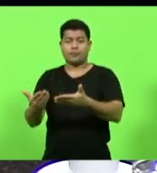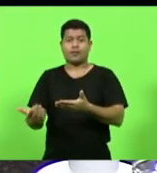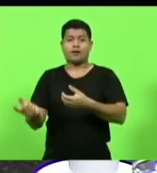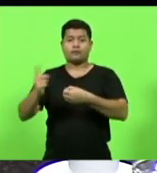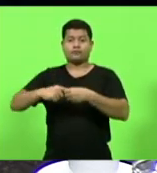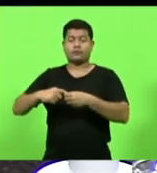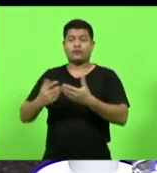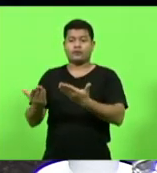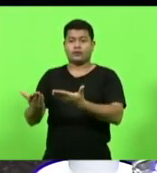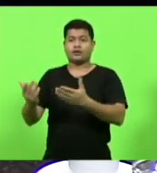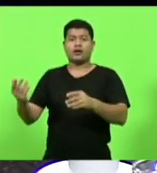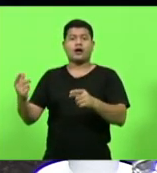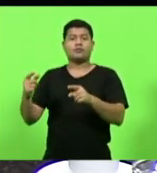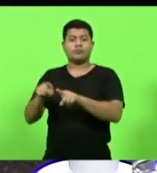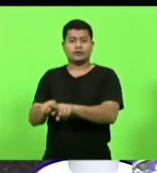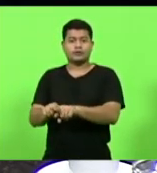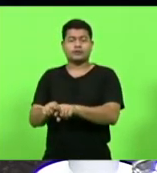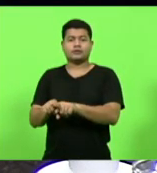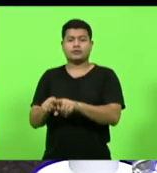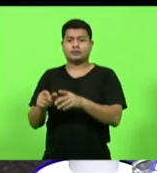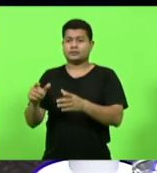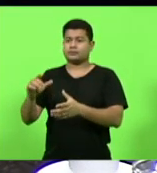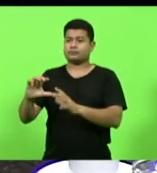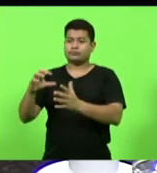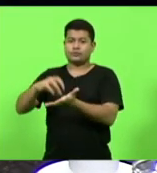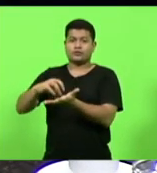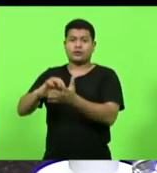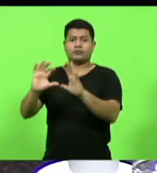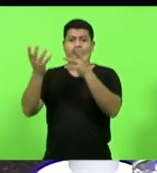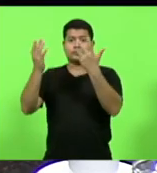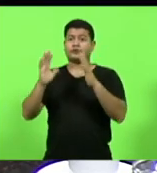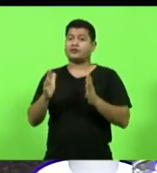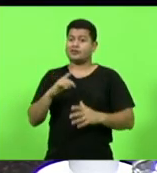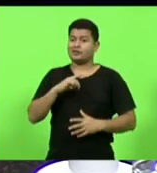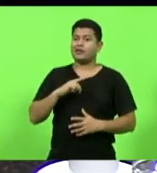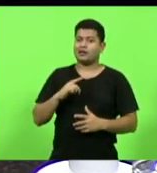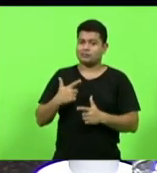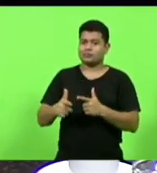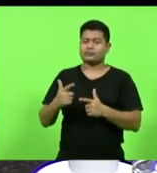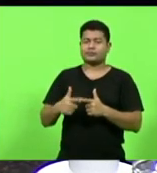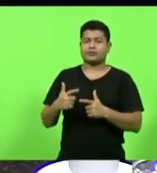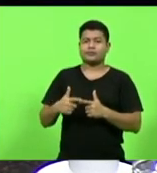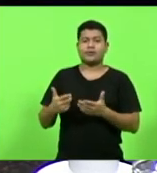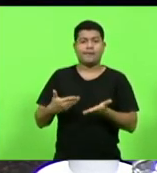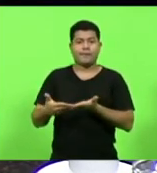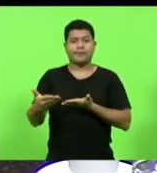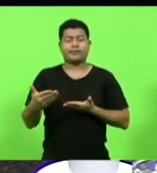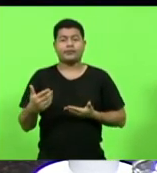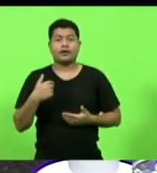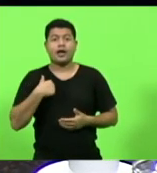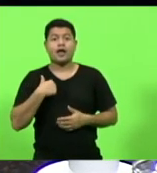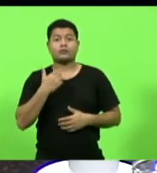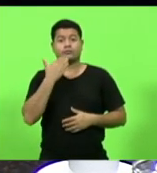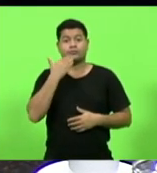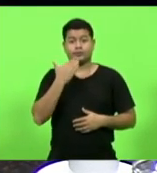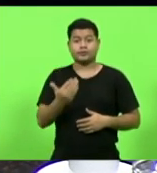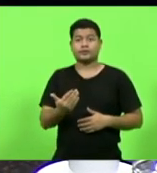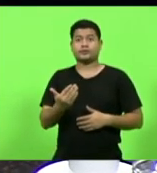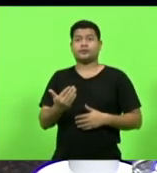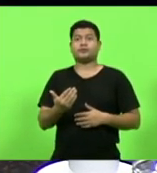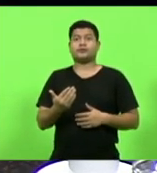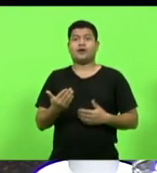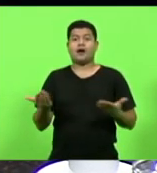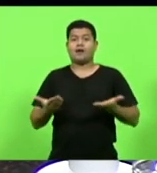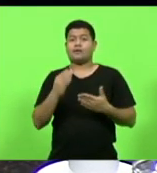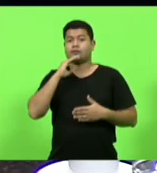Balneário Camboriú, já envolto em algumas polêmicas iniciais, eu estou requerendo, senhor presidente, nessa